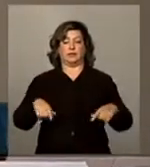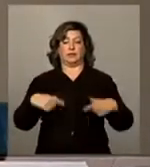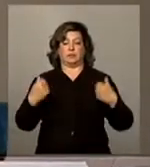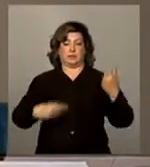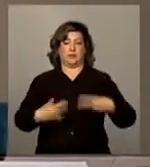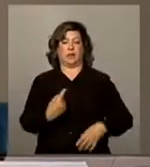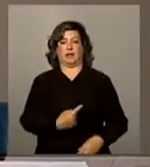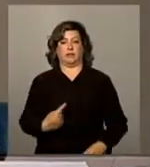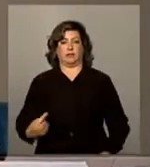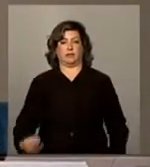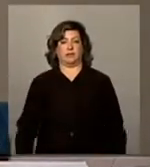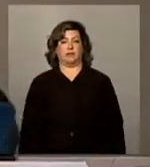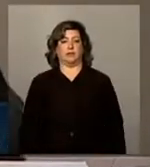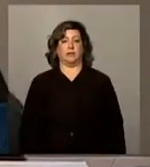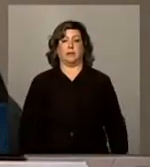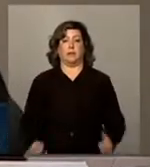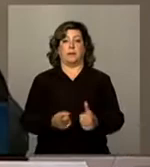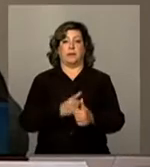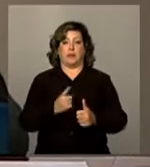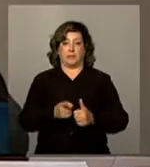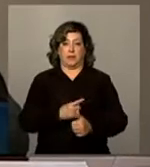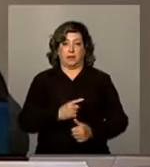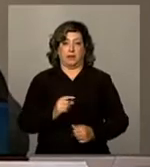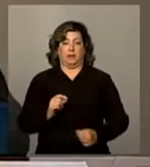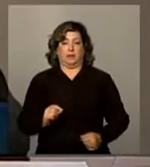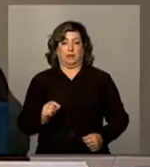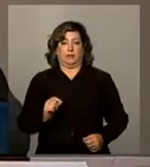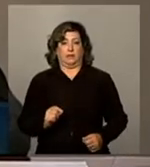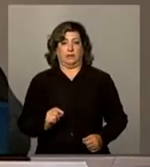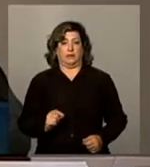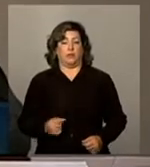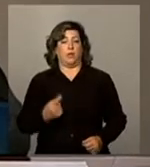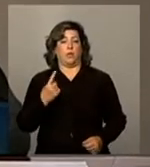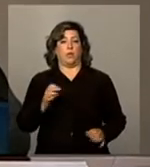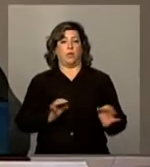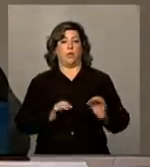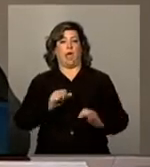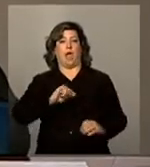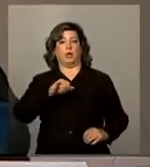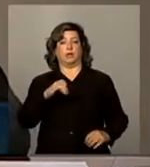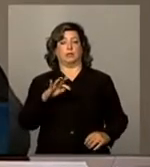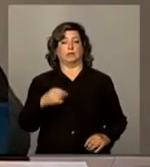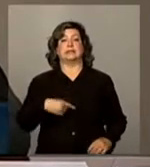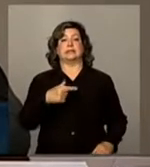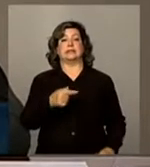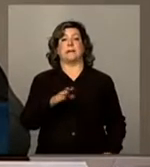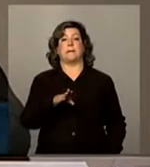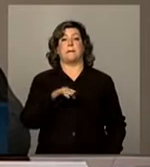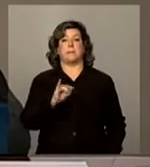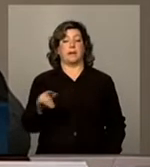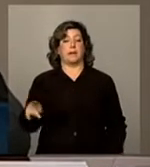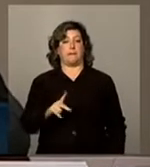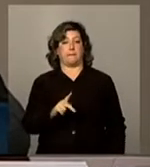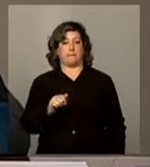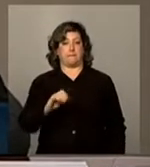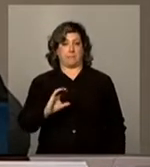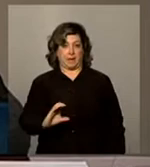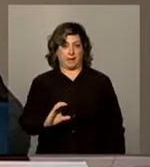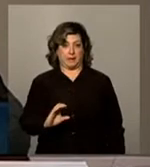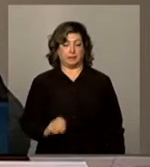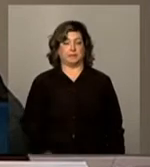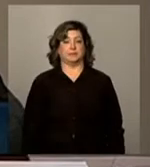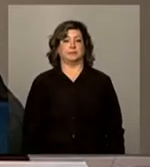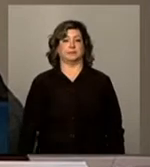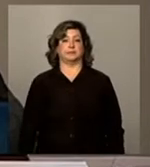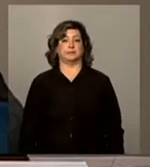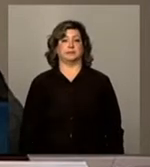um. Primeiro, um ajuste de 7 bilhões no PAC, no Programa de Aceleração do